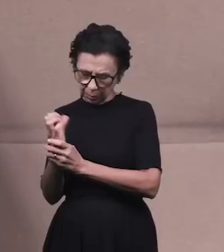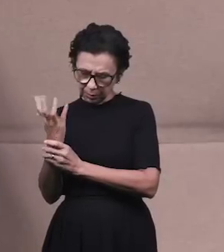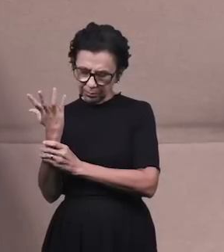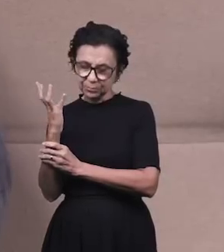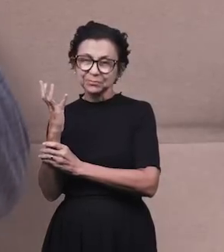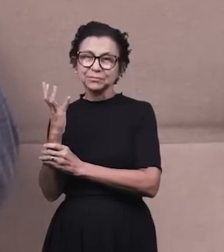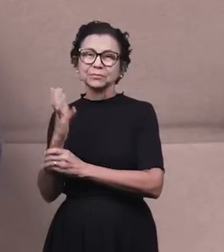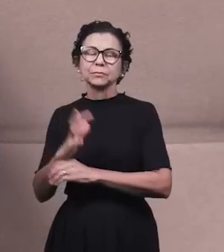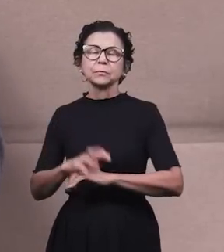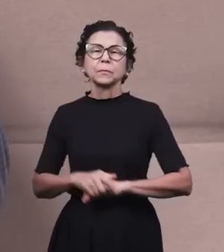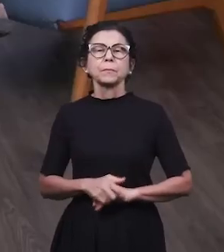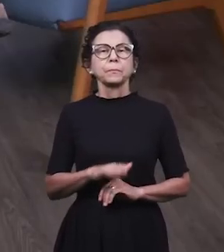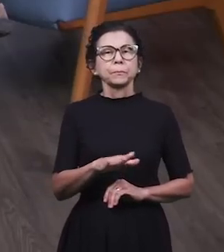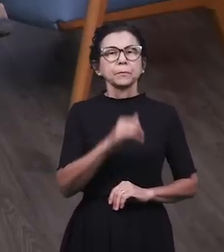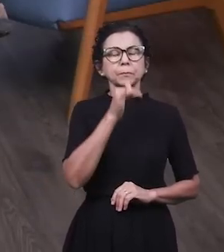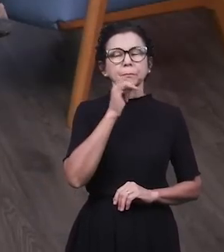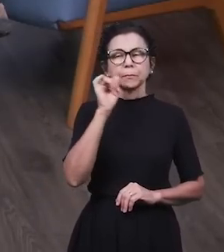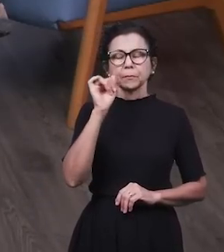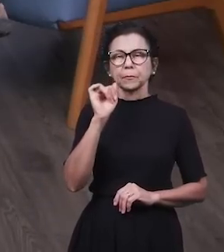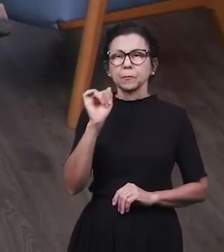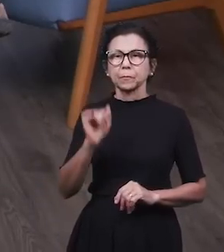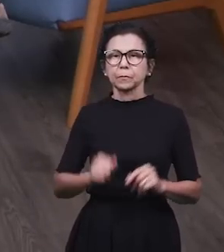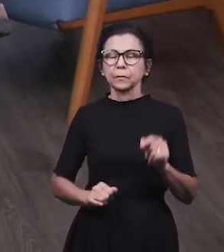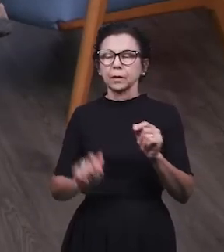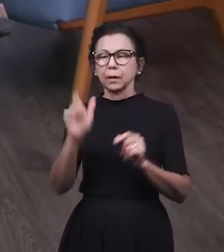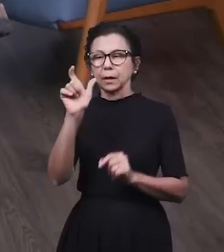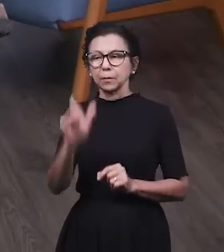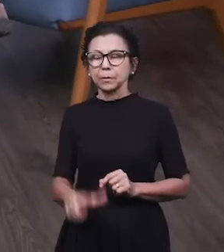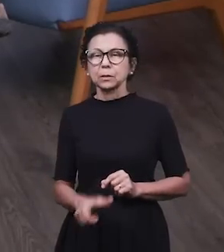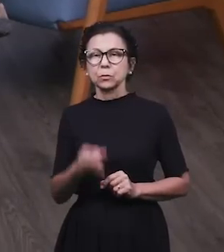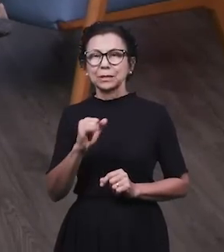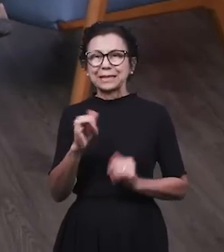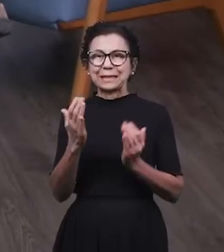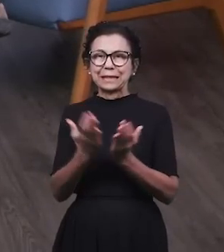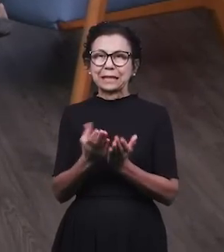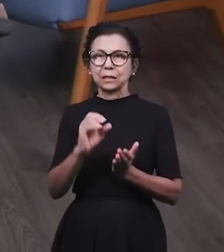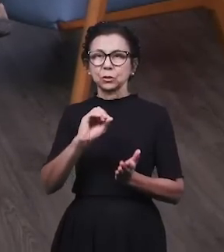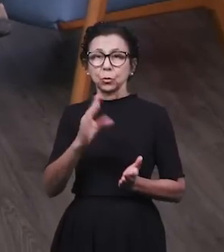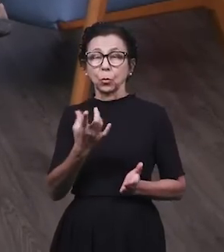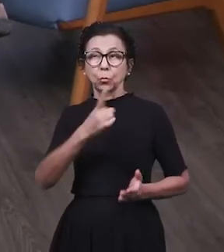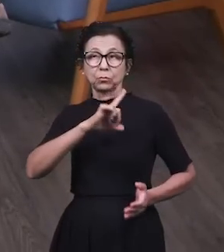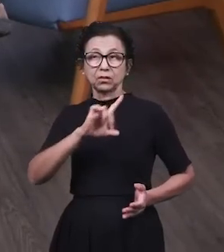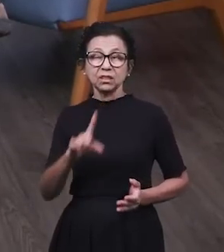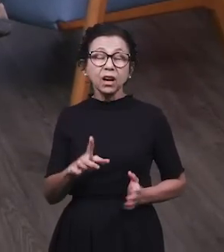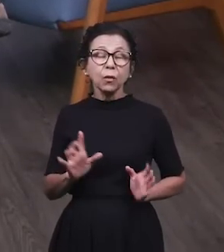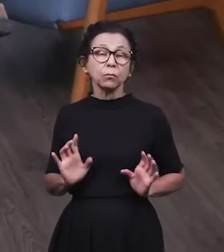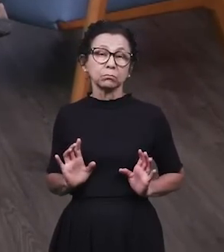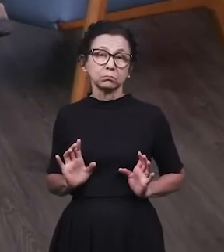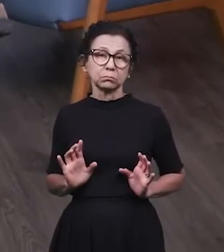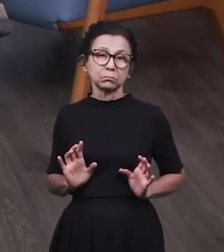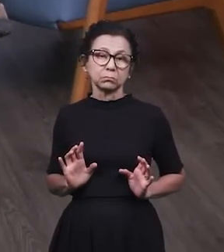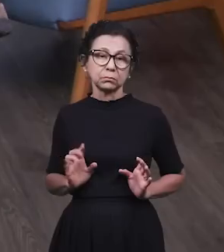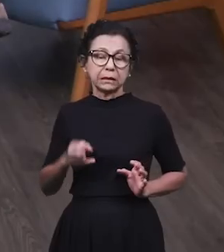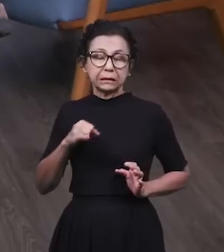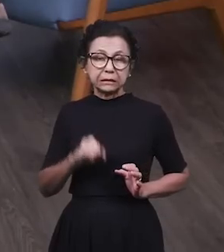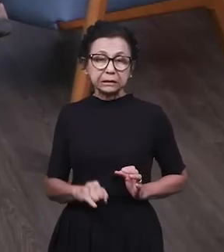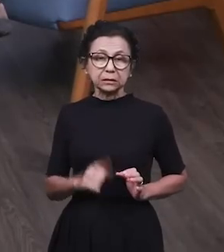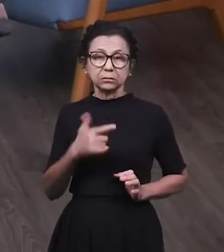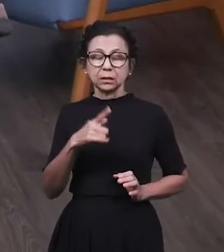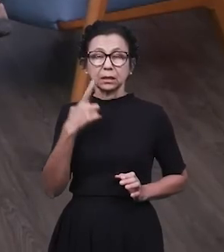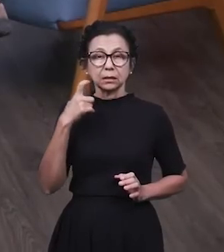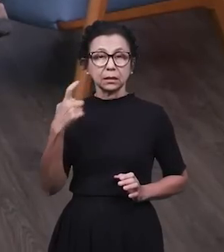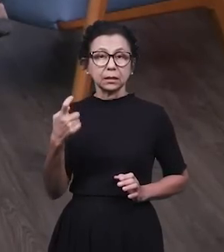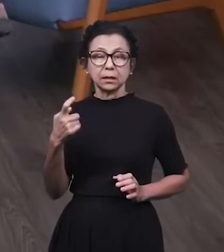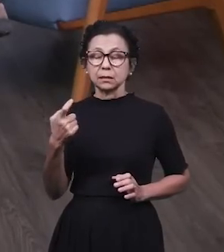quando a pessoa, ou seja, crente ou não crente, Sérgio e Josias, não tem interesse na eternidade, eles não têm interesse